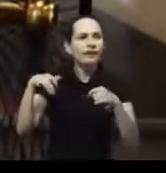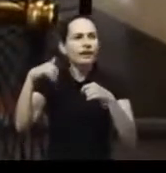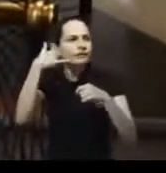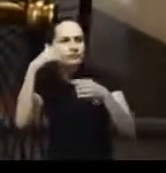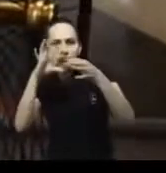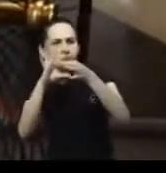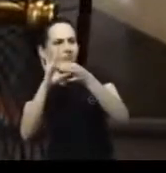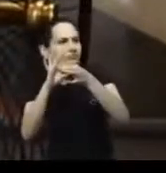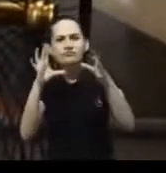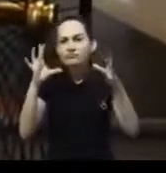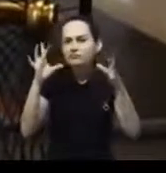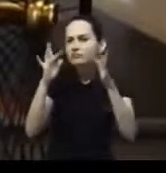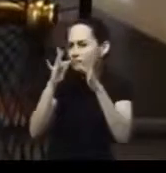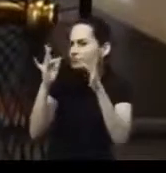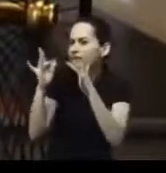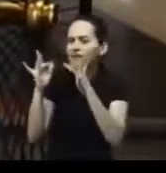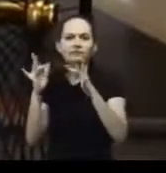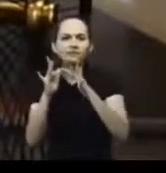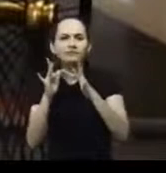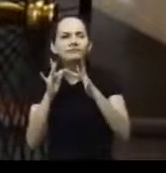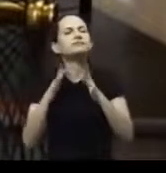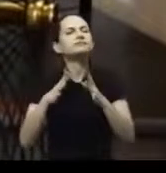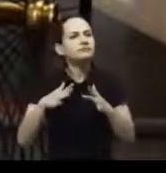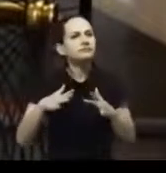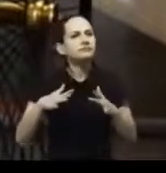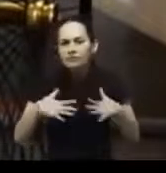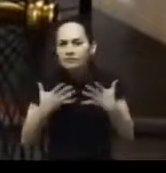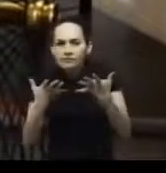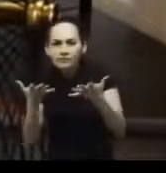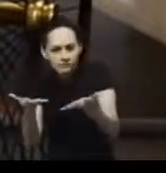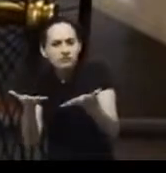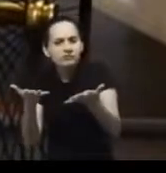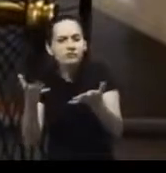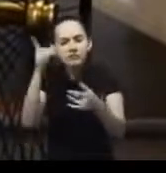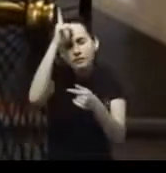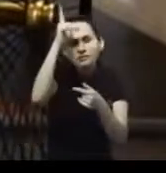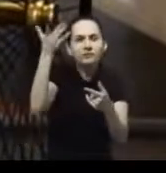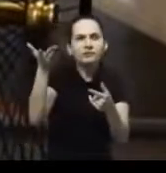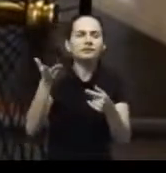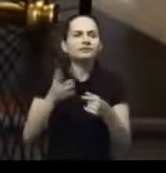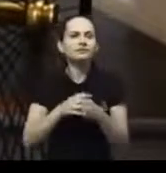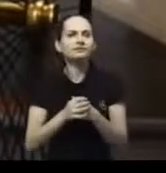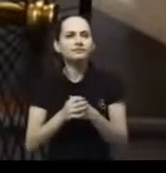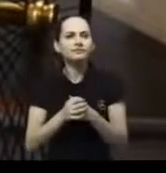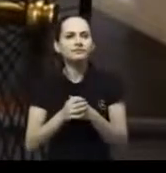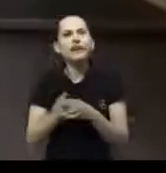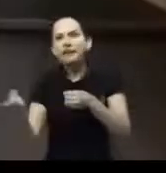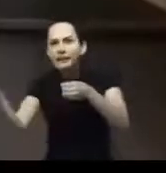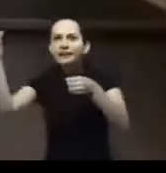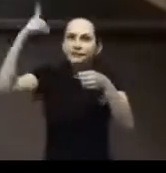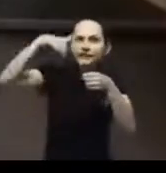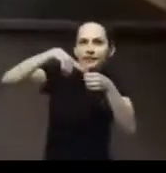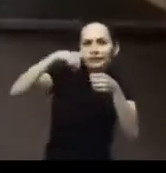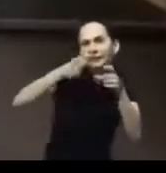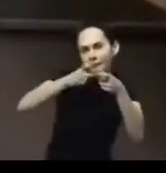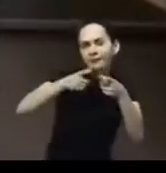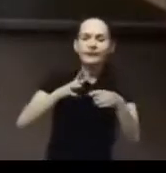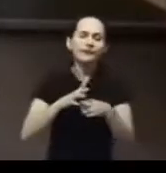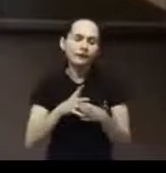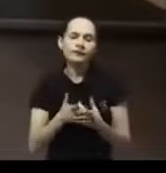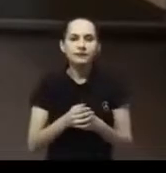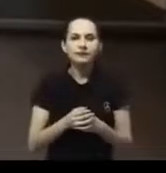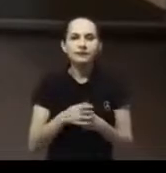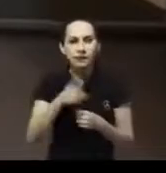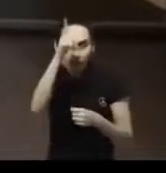fornecedores da Alemanha principalmente a gente importava a peça da da própria Matriz passado um